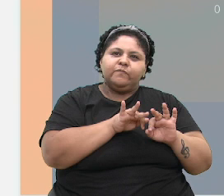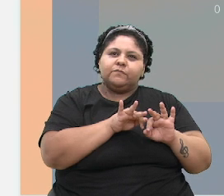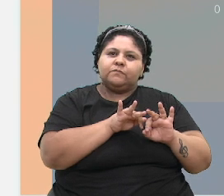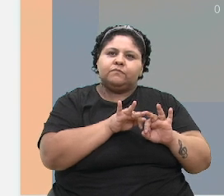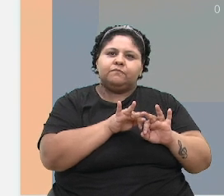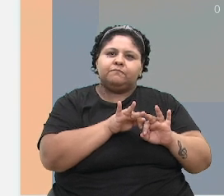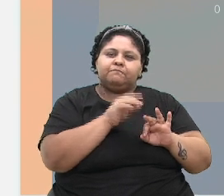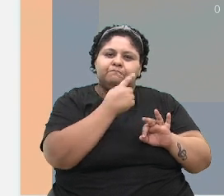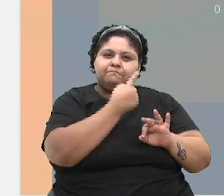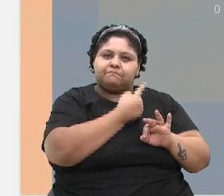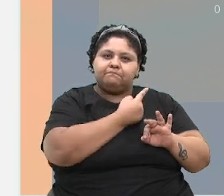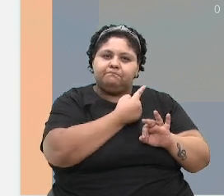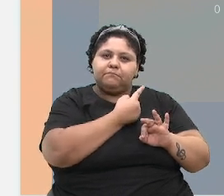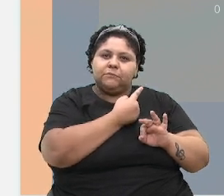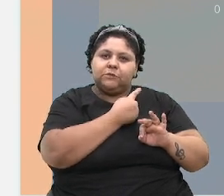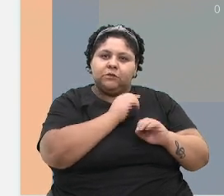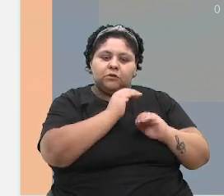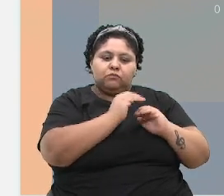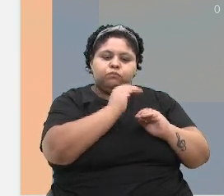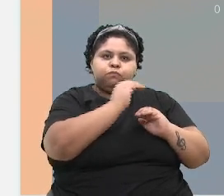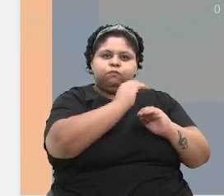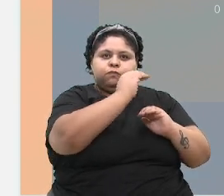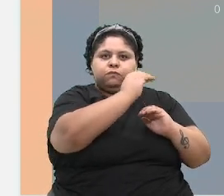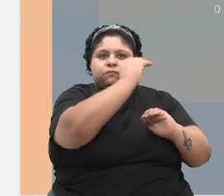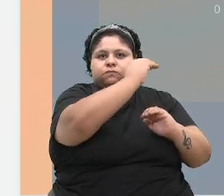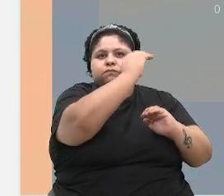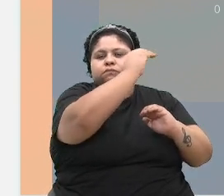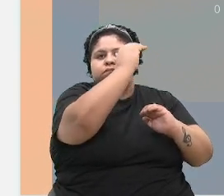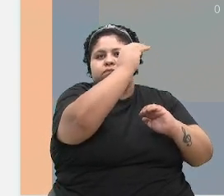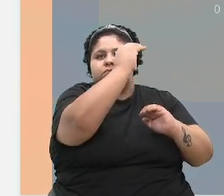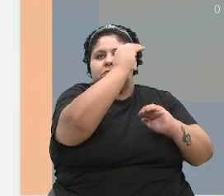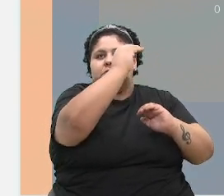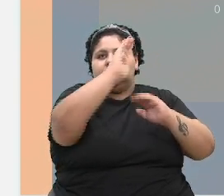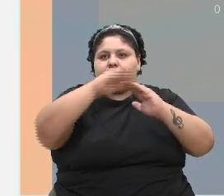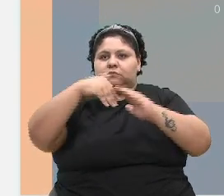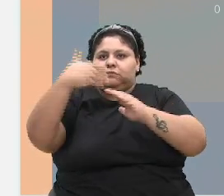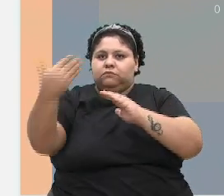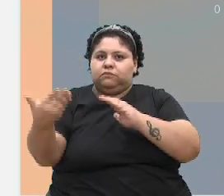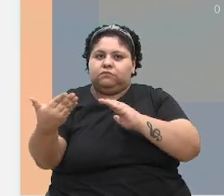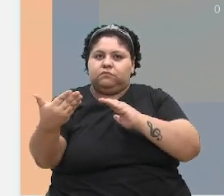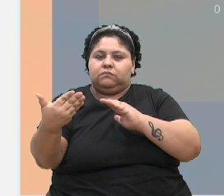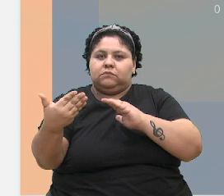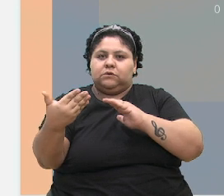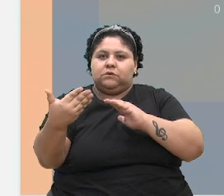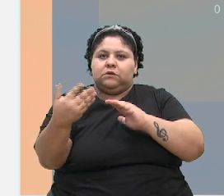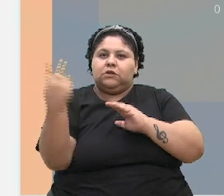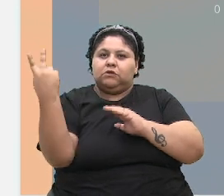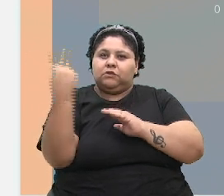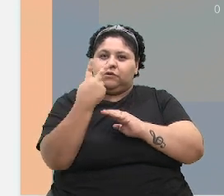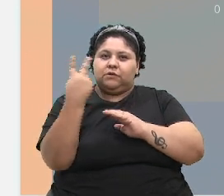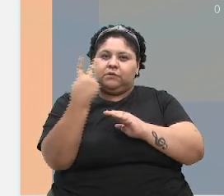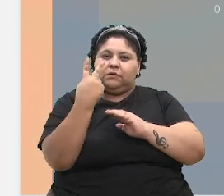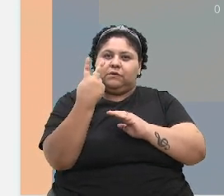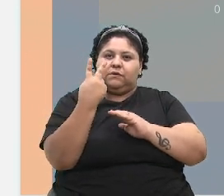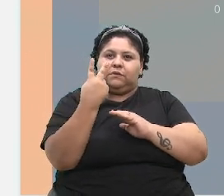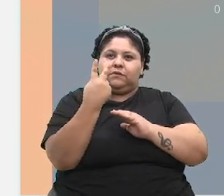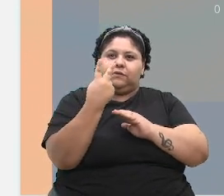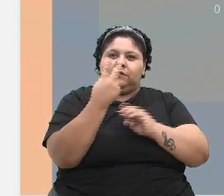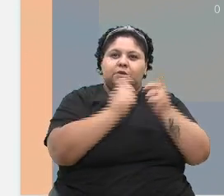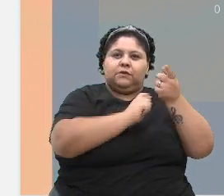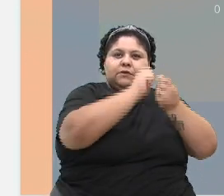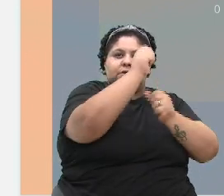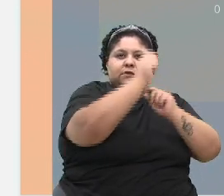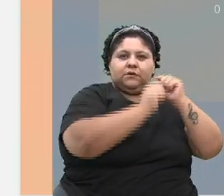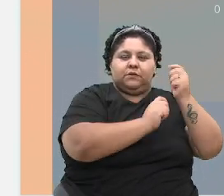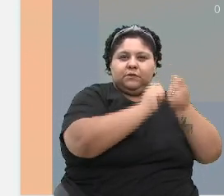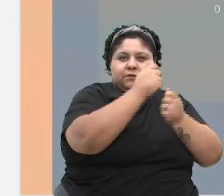vejam o crescimento da exportação projetado, os 2 primeiros as duas primeiras colunas são os realizados, e